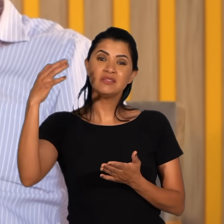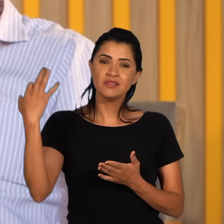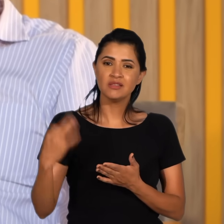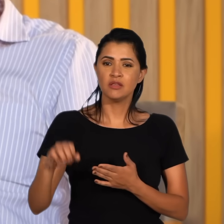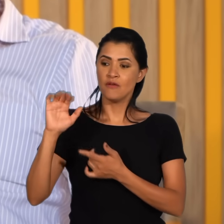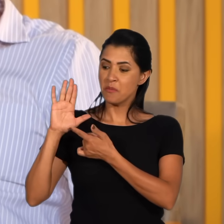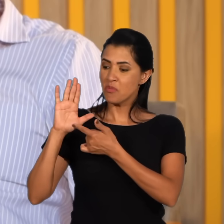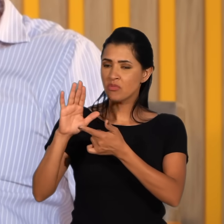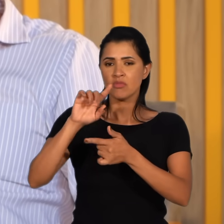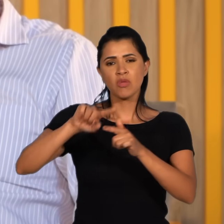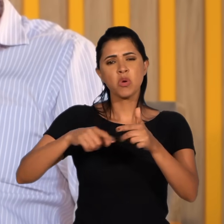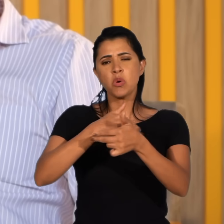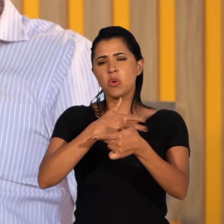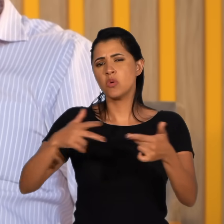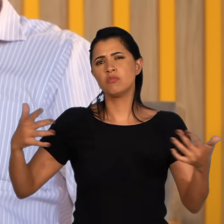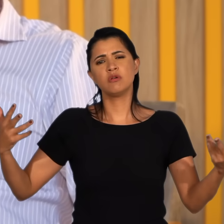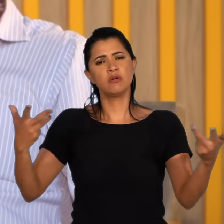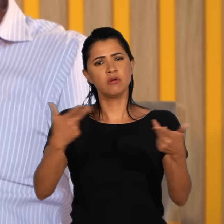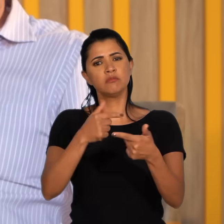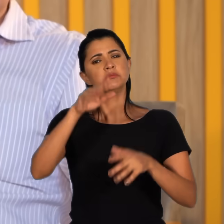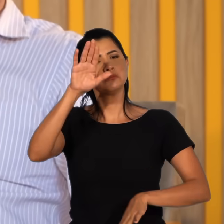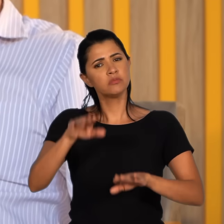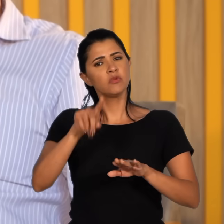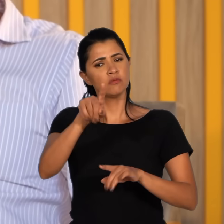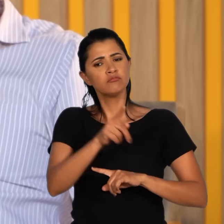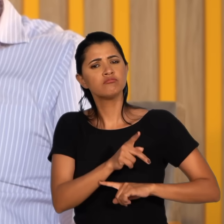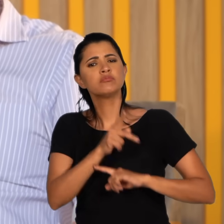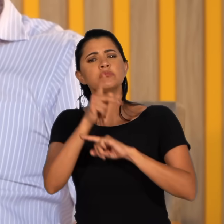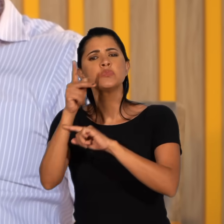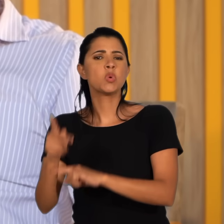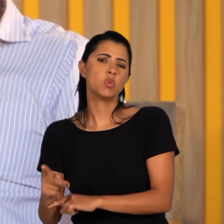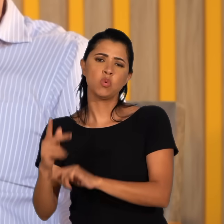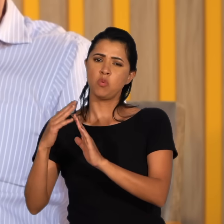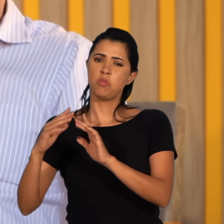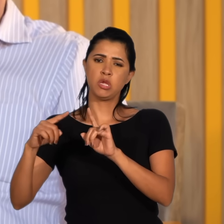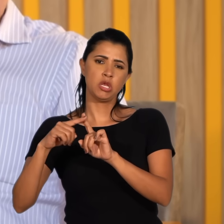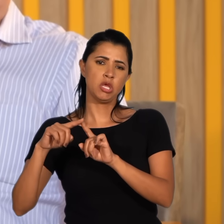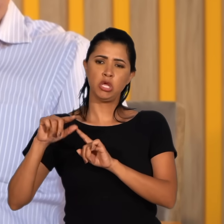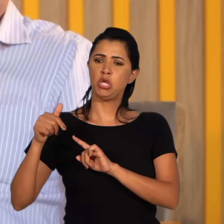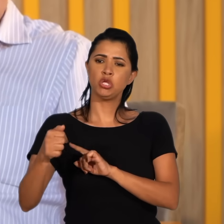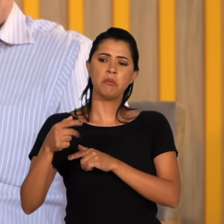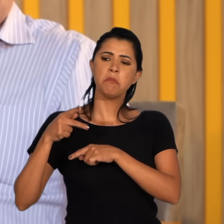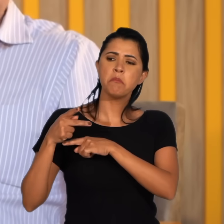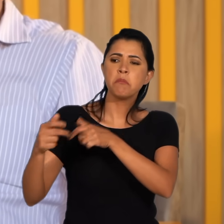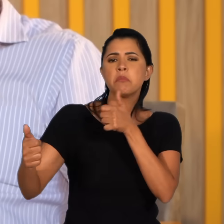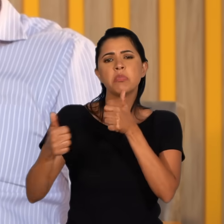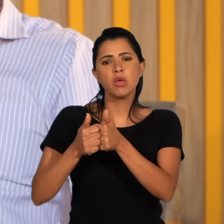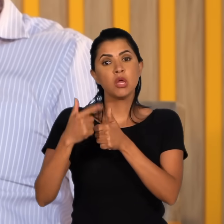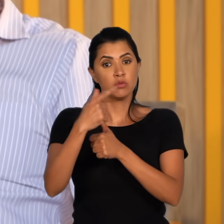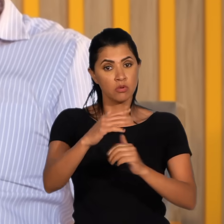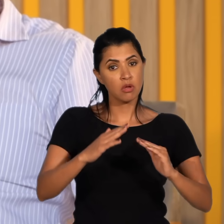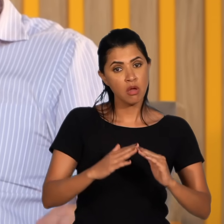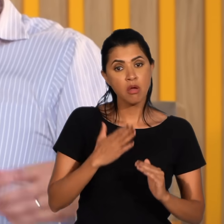que ele vai te revelar coisas incríveis e talvez você procure né alguma igreja adventista aí próximo peça um estudo